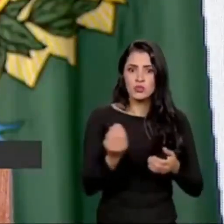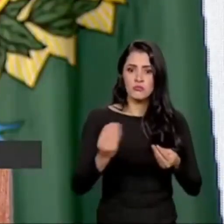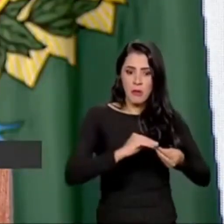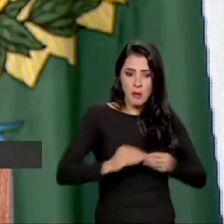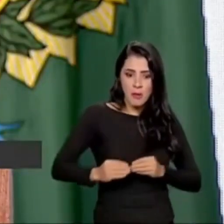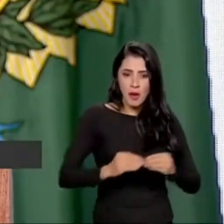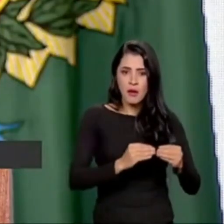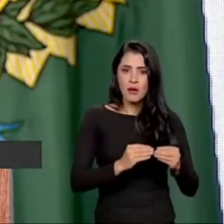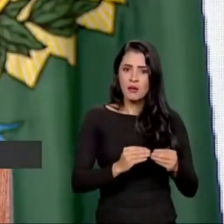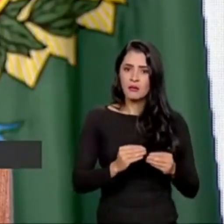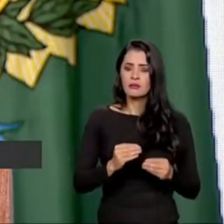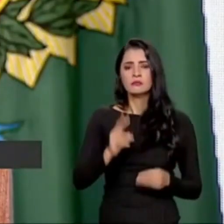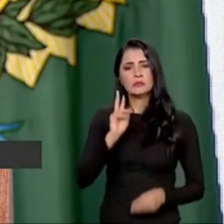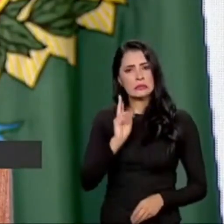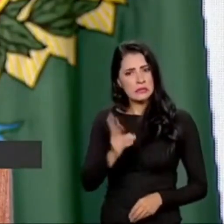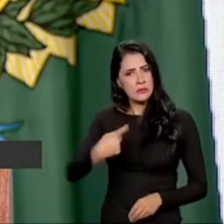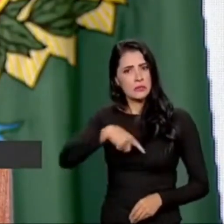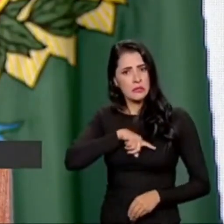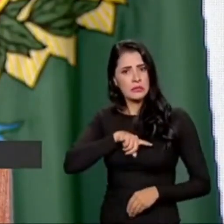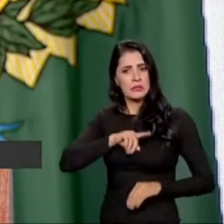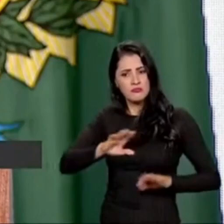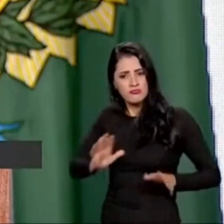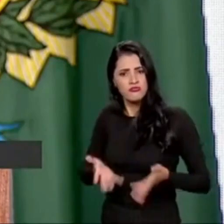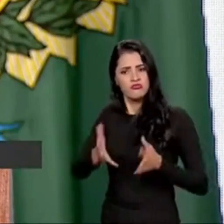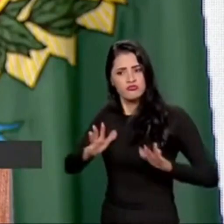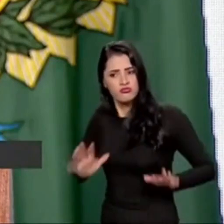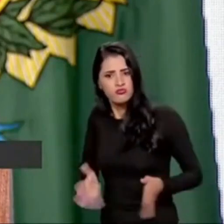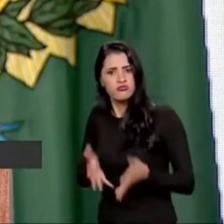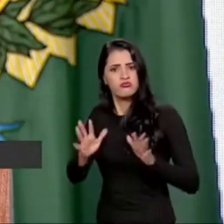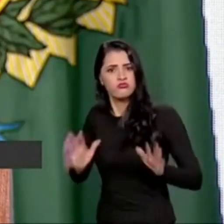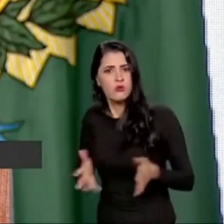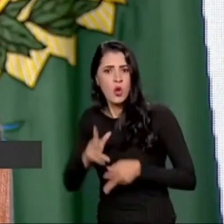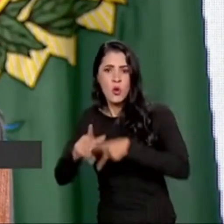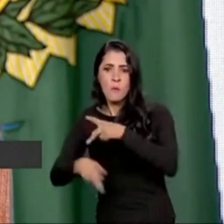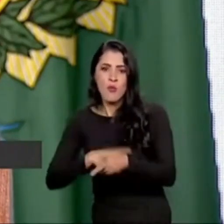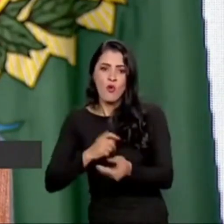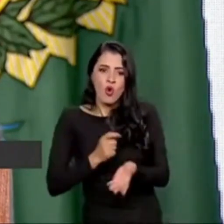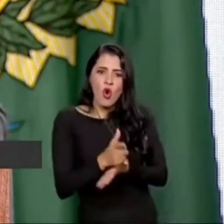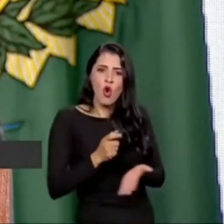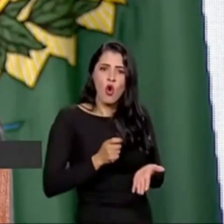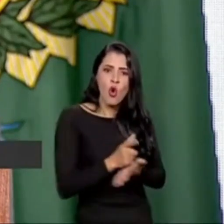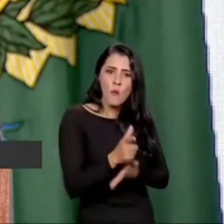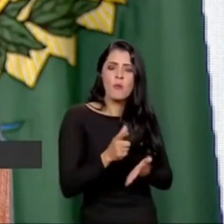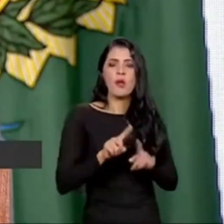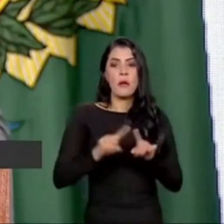a gente sempre tem que incentivar o povo a consumir, desde que ele